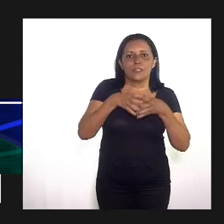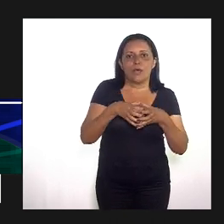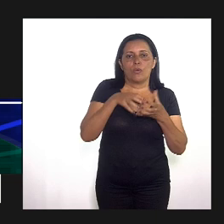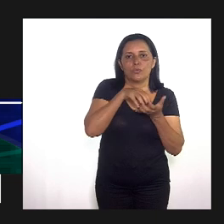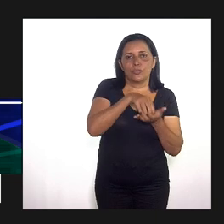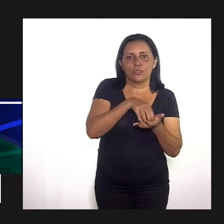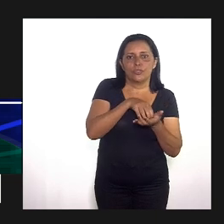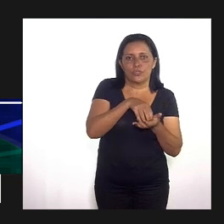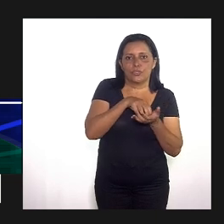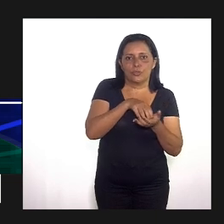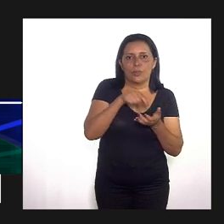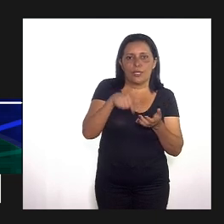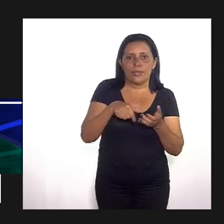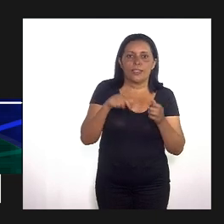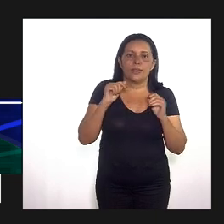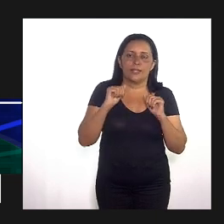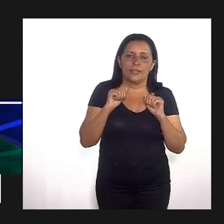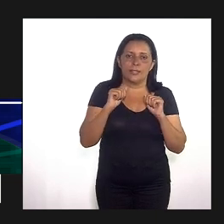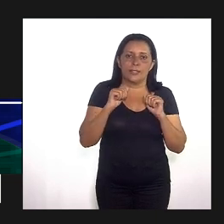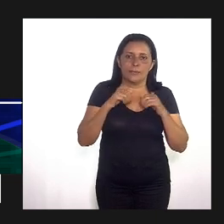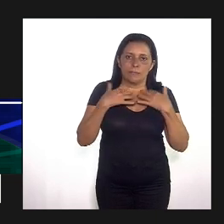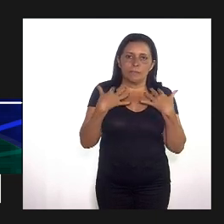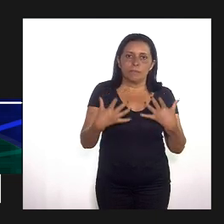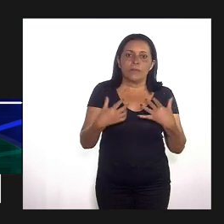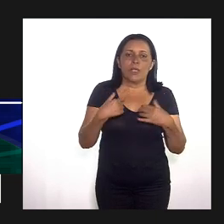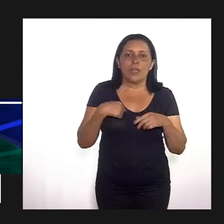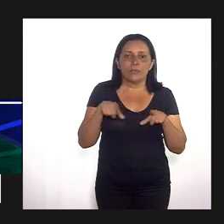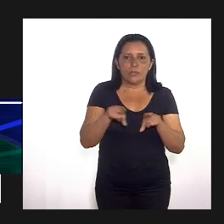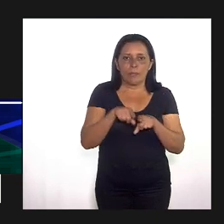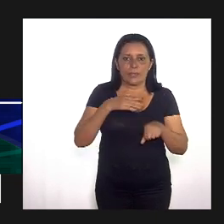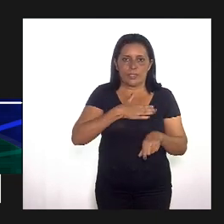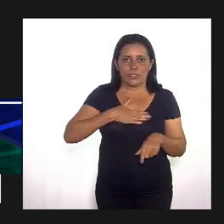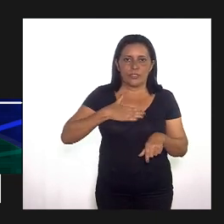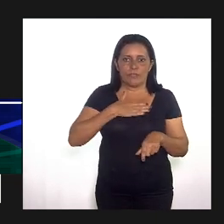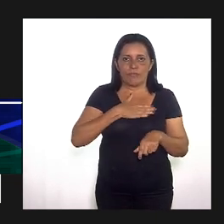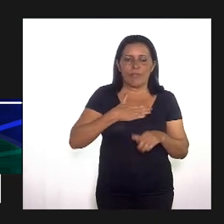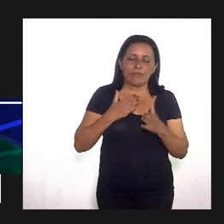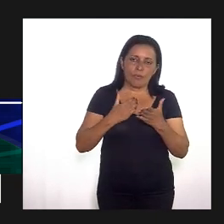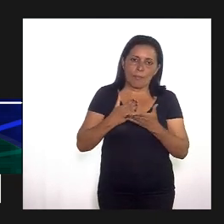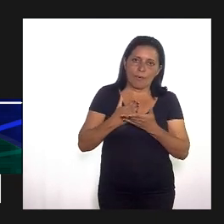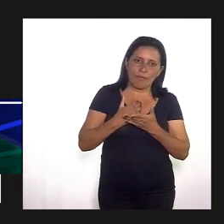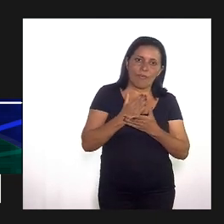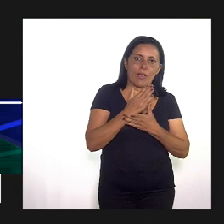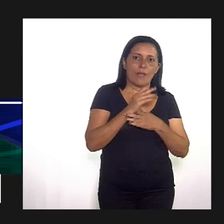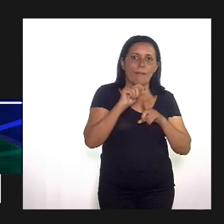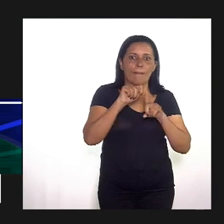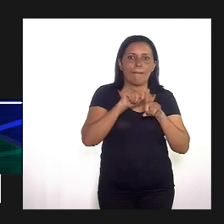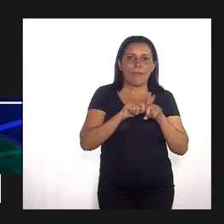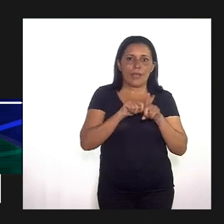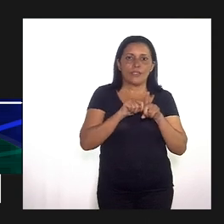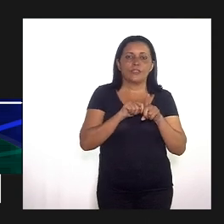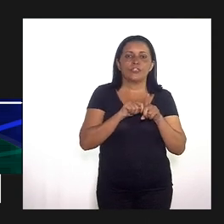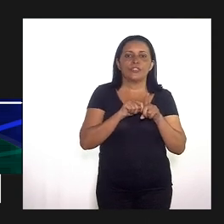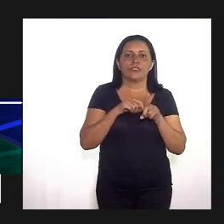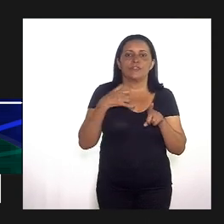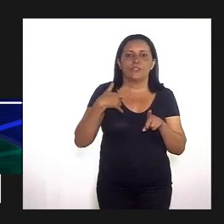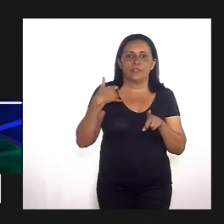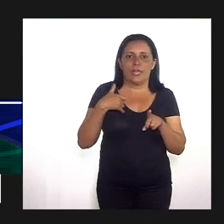casa, eu fico muito satisfeita de ter podido aprovar, e no mês do aniversário do doutor